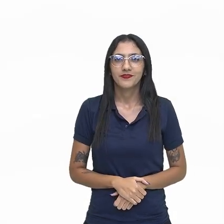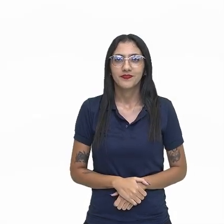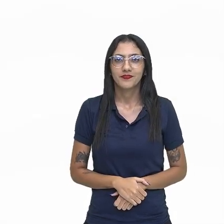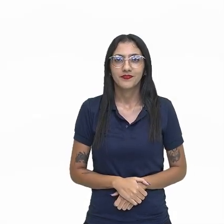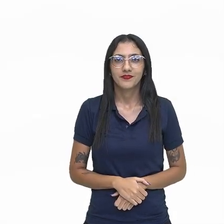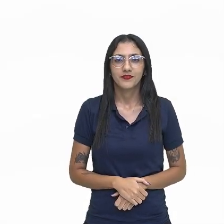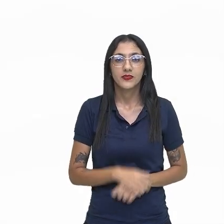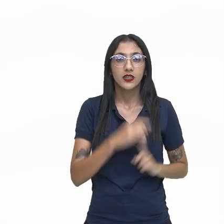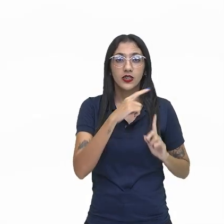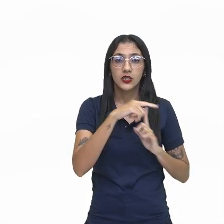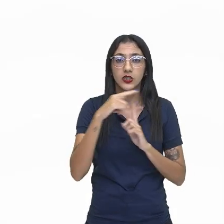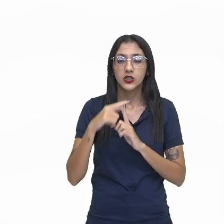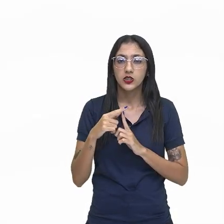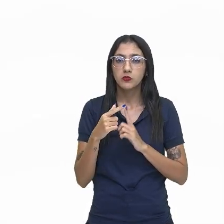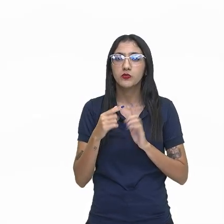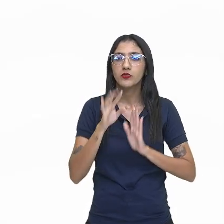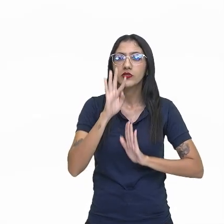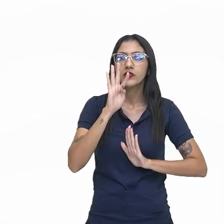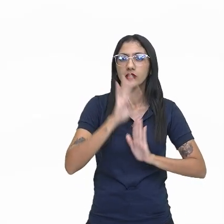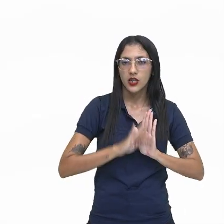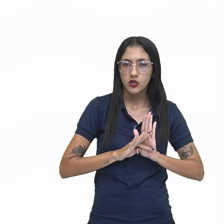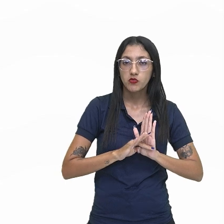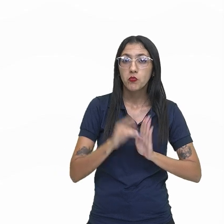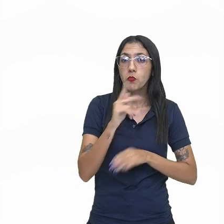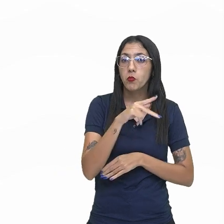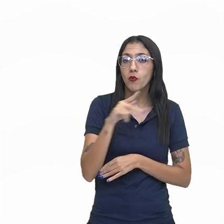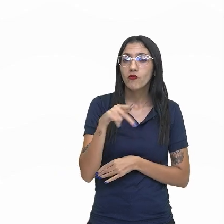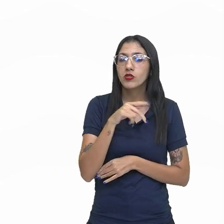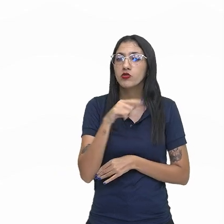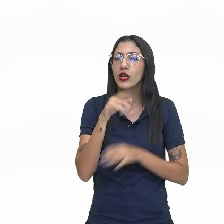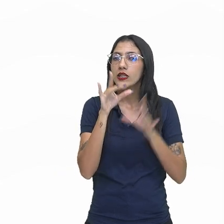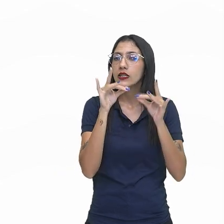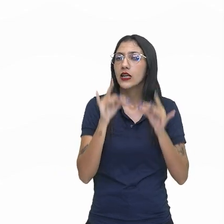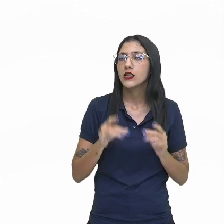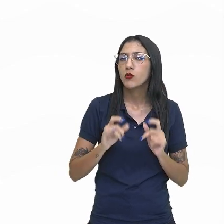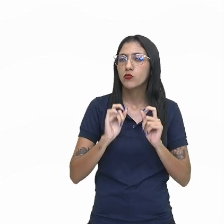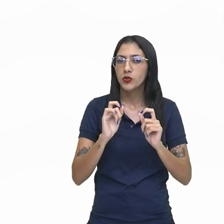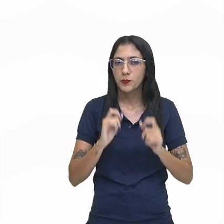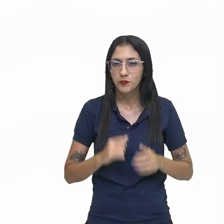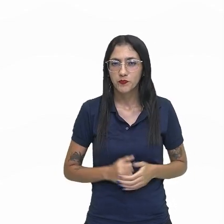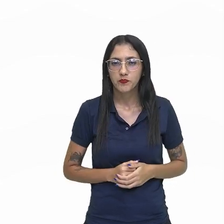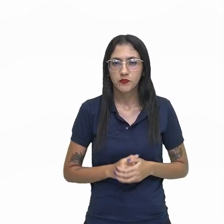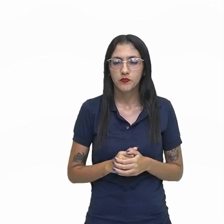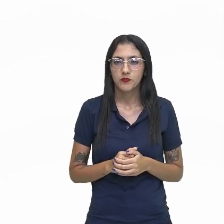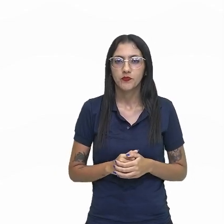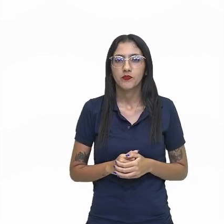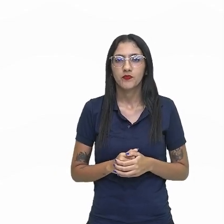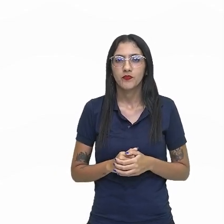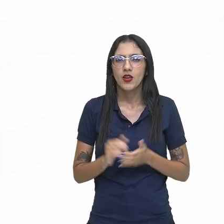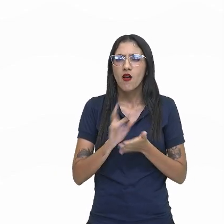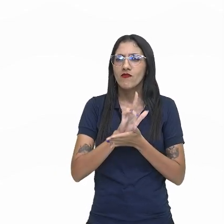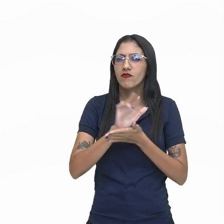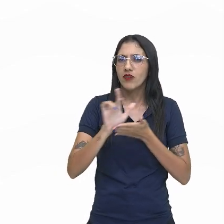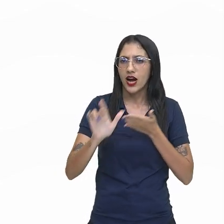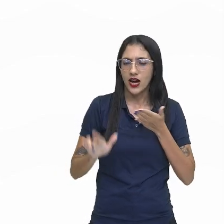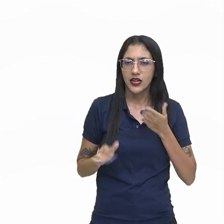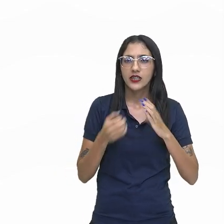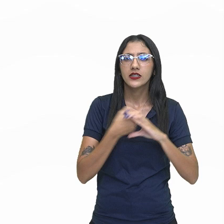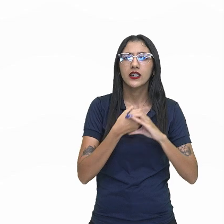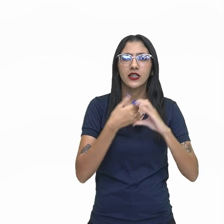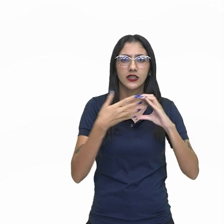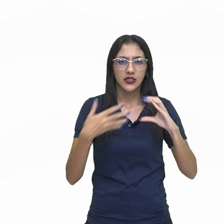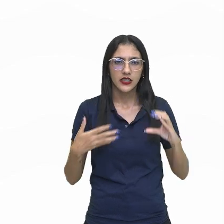Tipos textuais, conforme o professor Marcuski, são definidos por um conjunto de traços